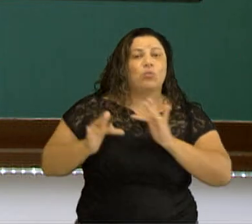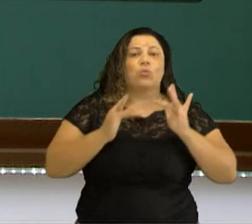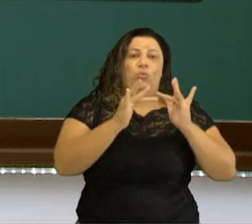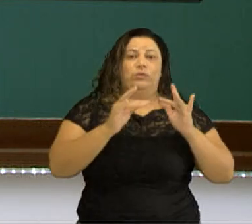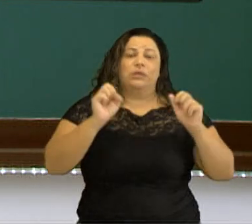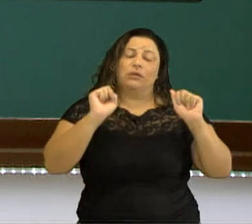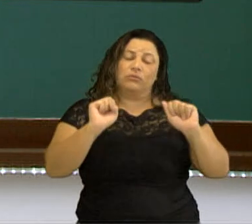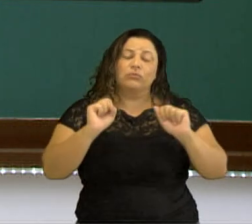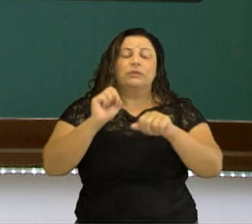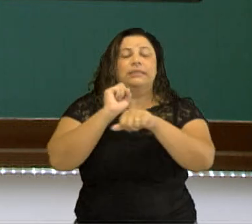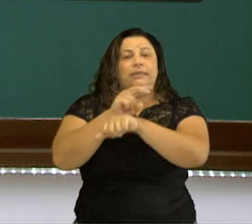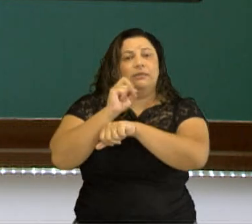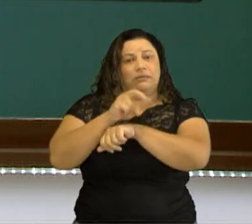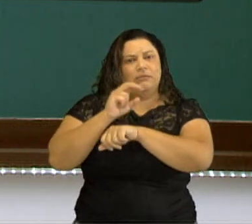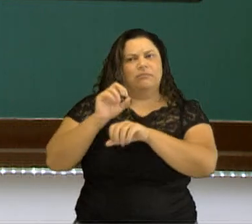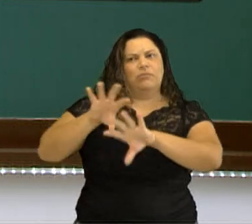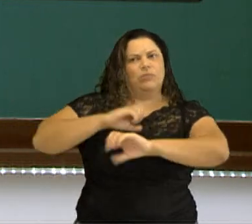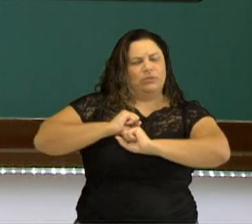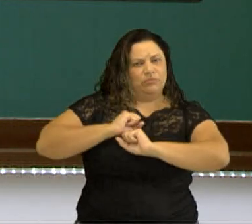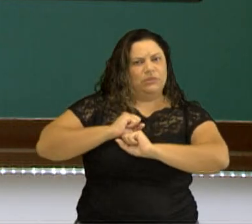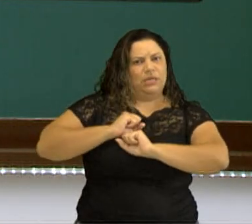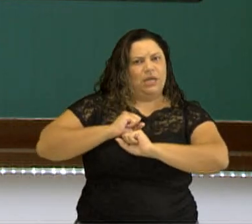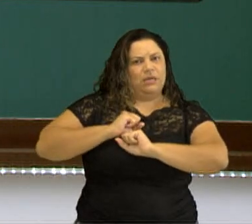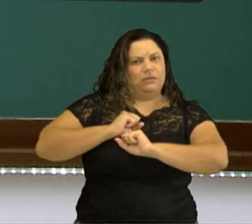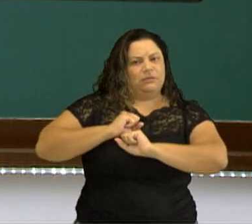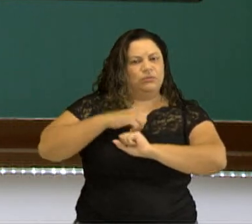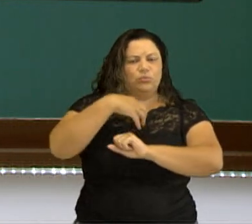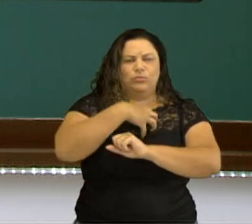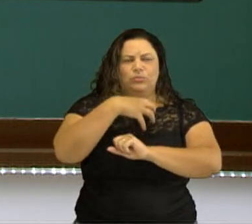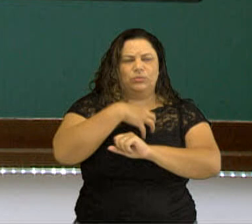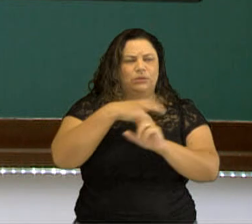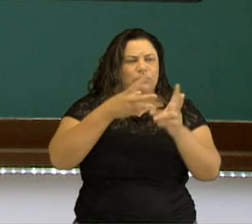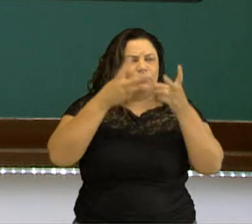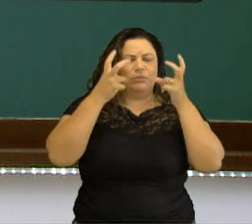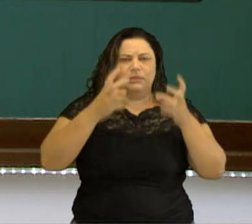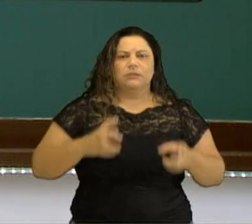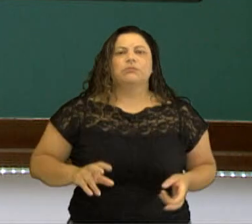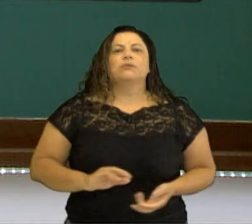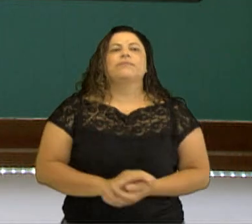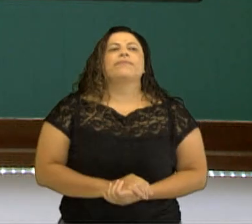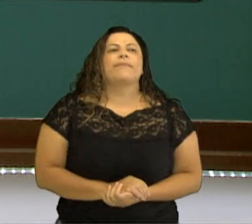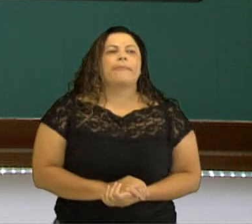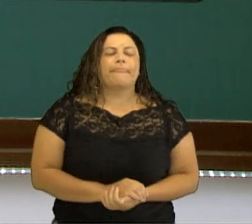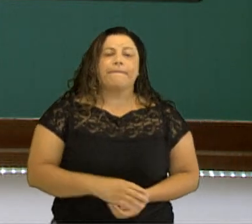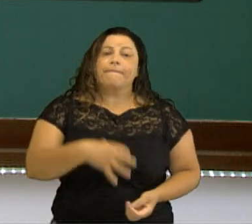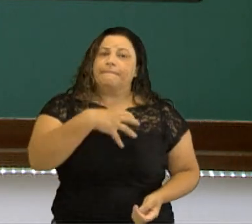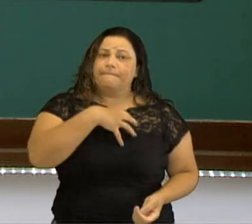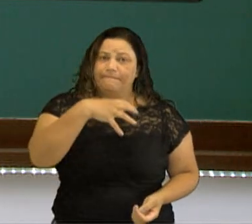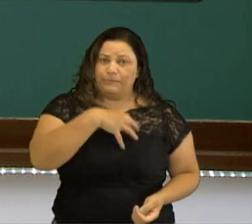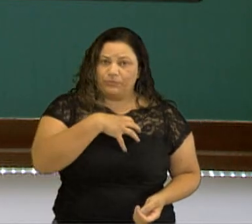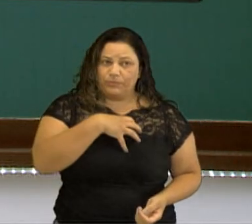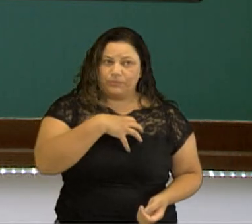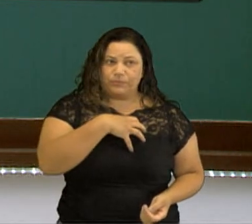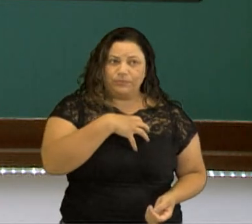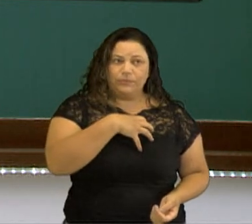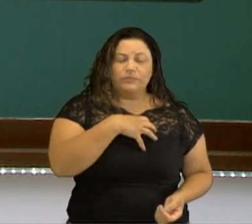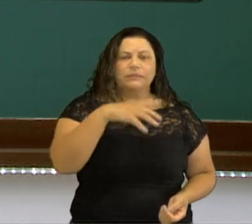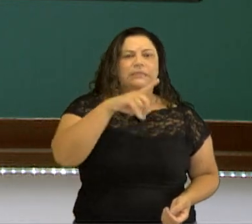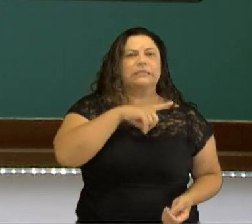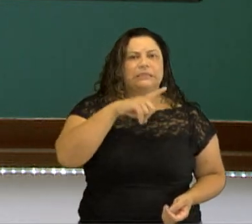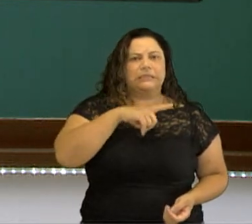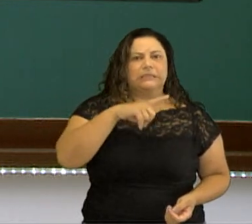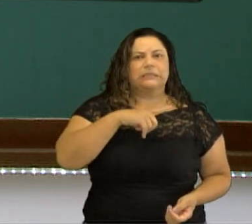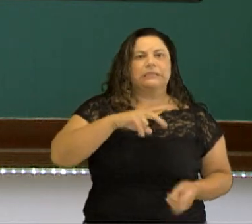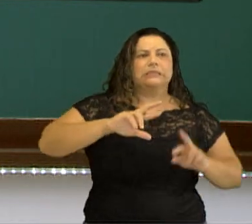esses vírus, você pode contrair de uma forma que você não percebeu. Os sintomas das hepatites geralmente estão envolvidos